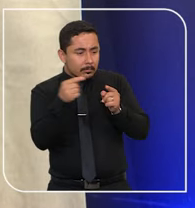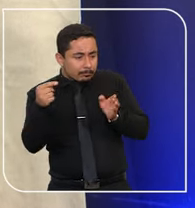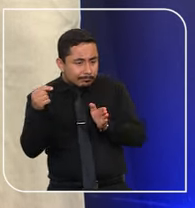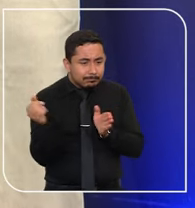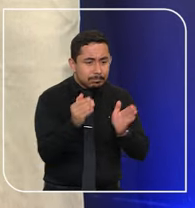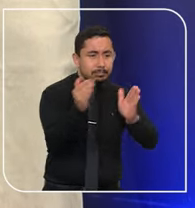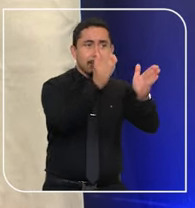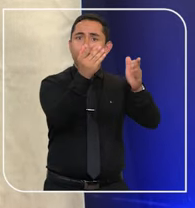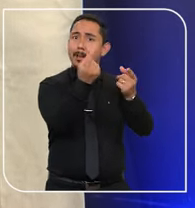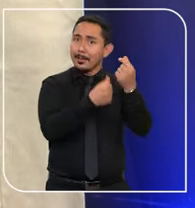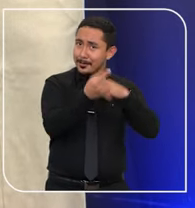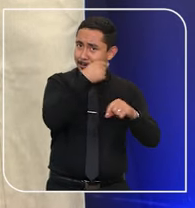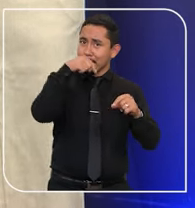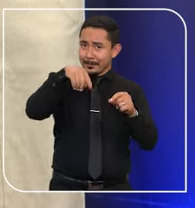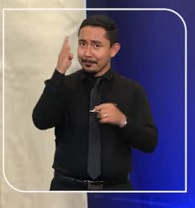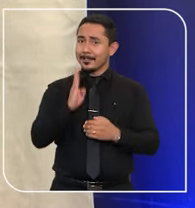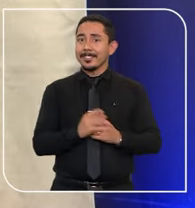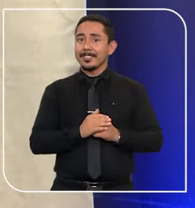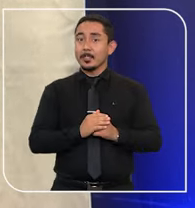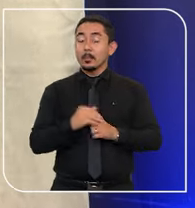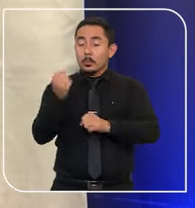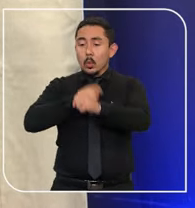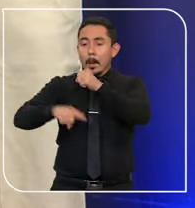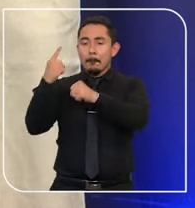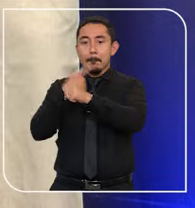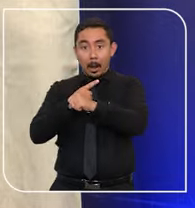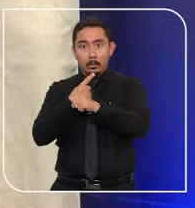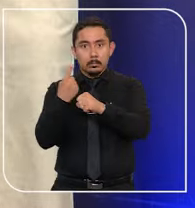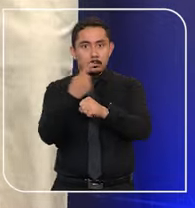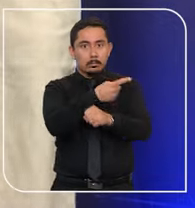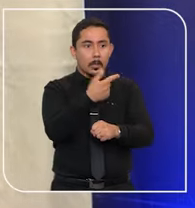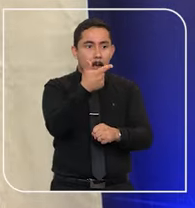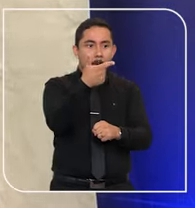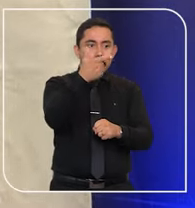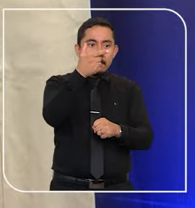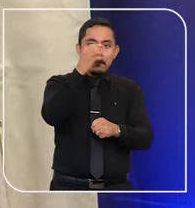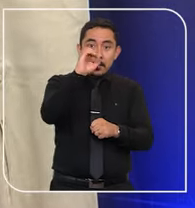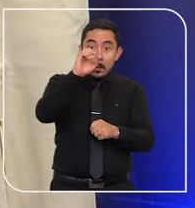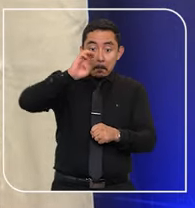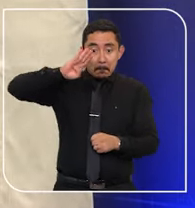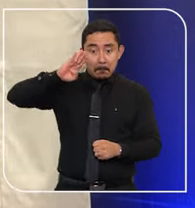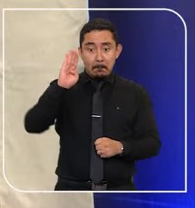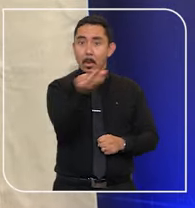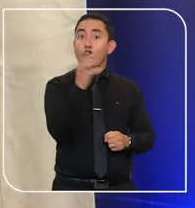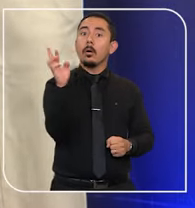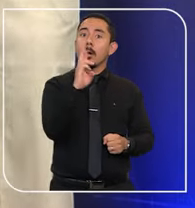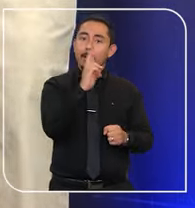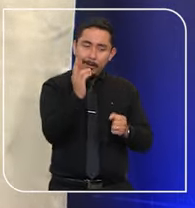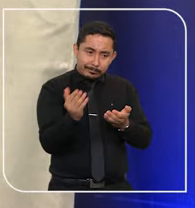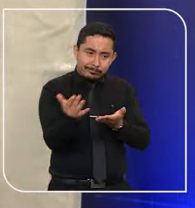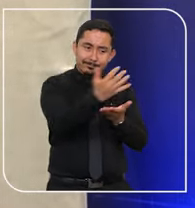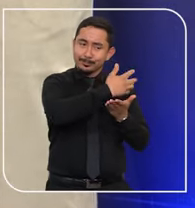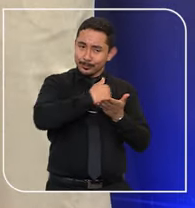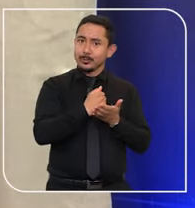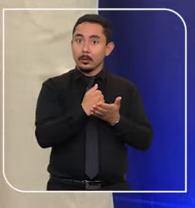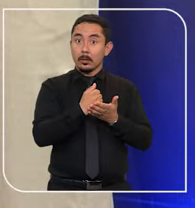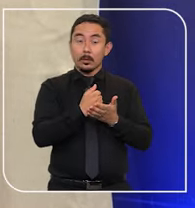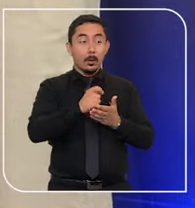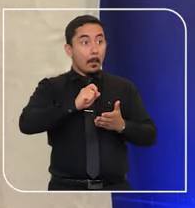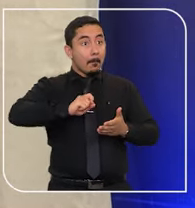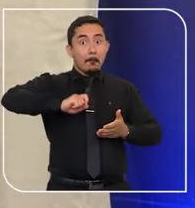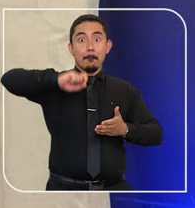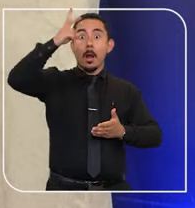dos motores da economia brasileira no ano passado o lucro foi superior a R 20 bilhões deais o